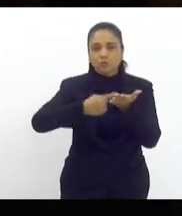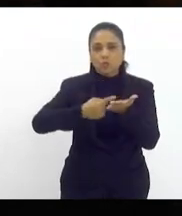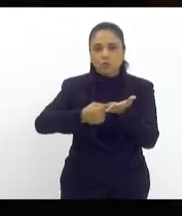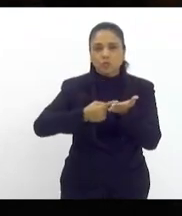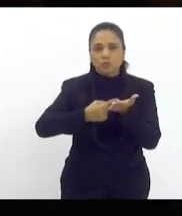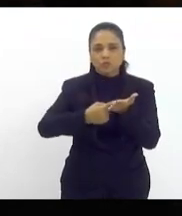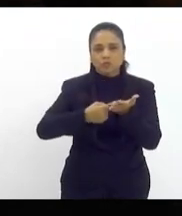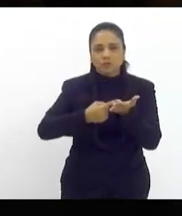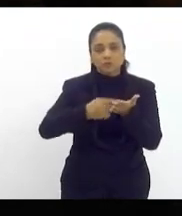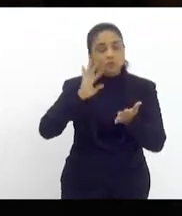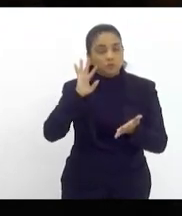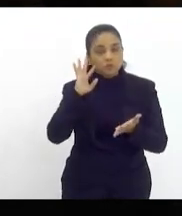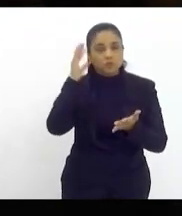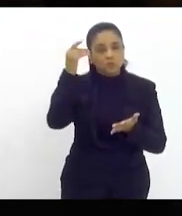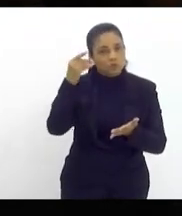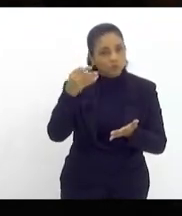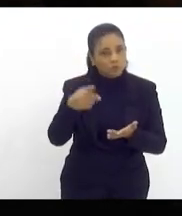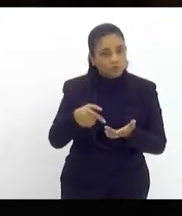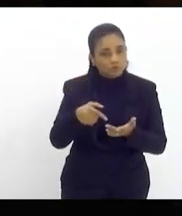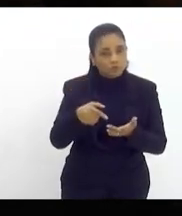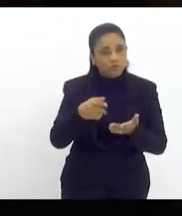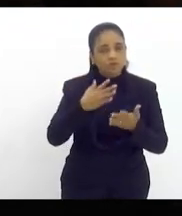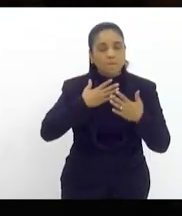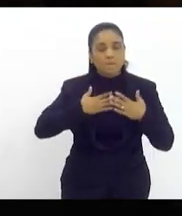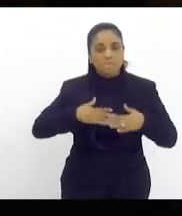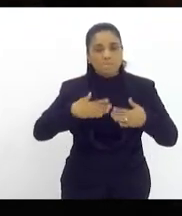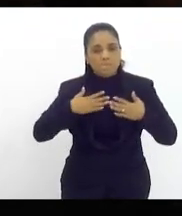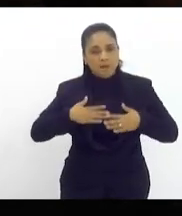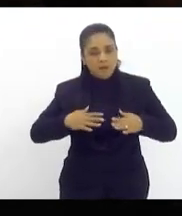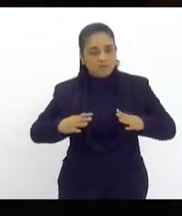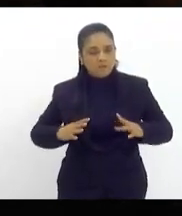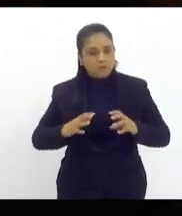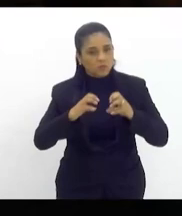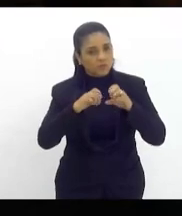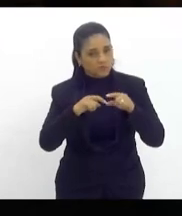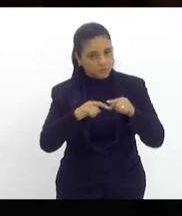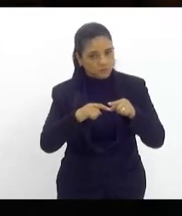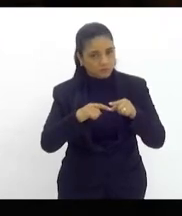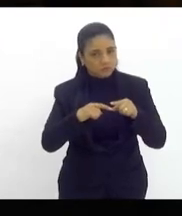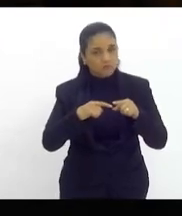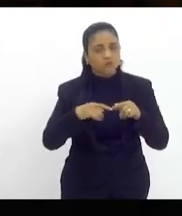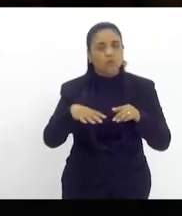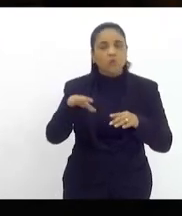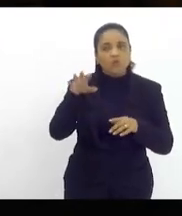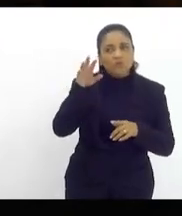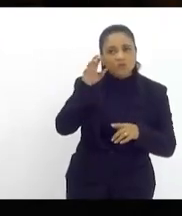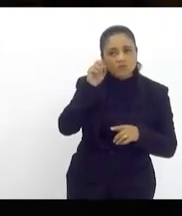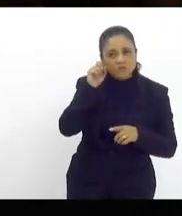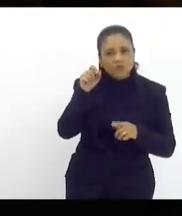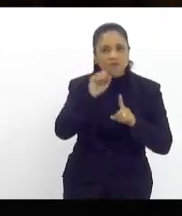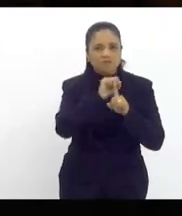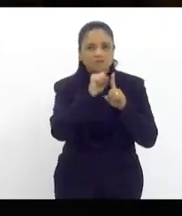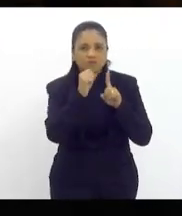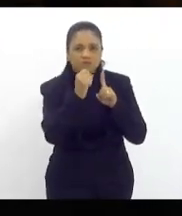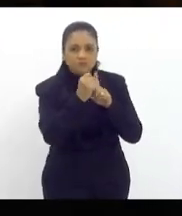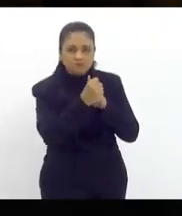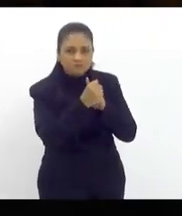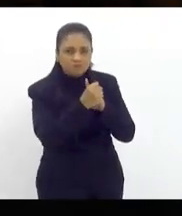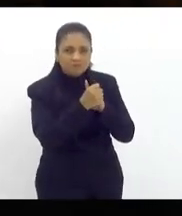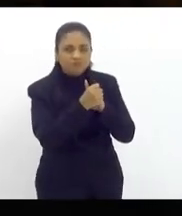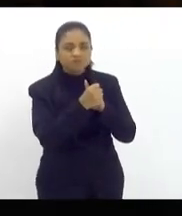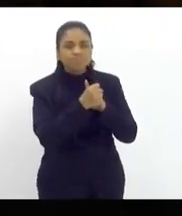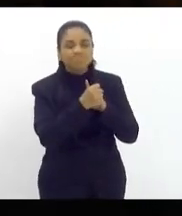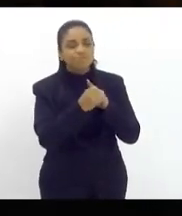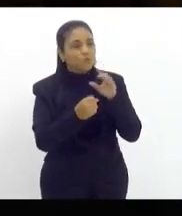soluções que sejam pacíficas de conflito estimular a escuta nessa sociedade tão intolerante que não